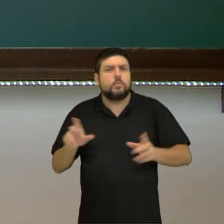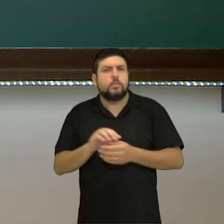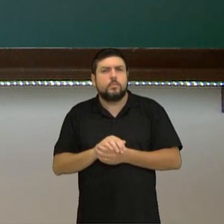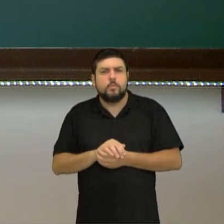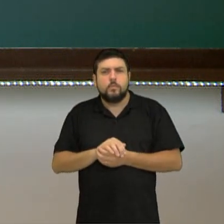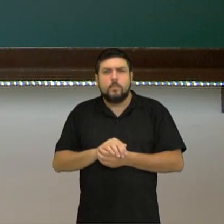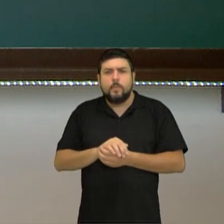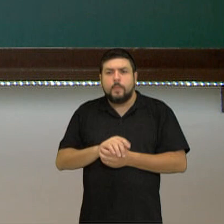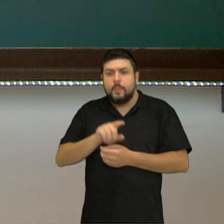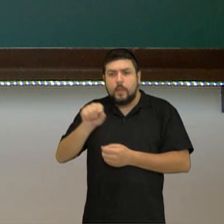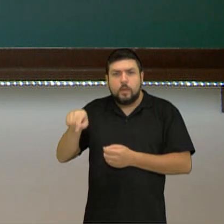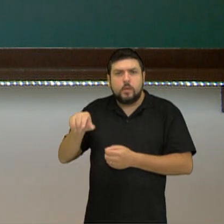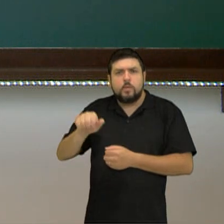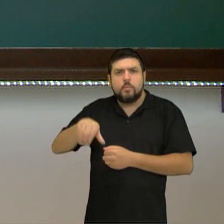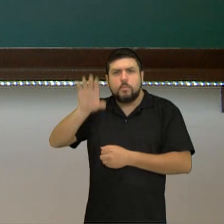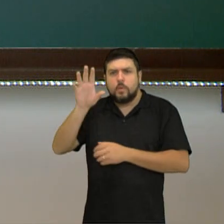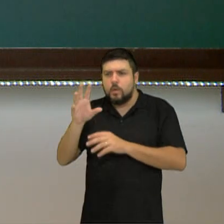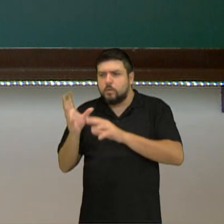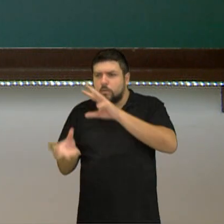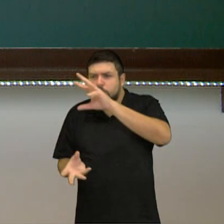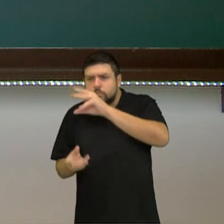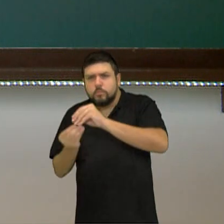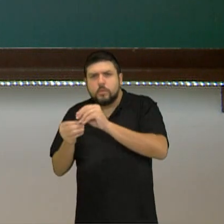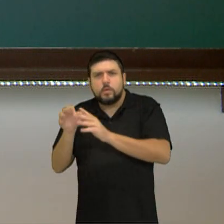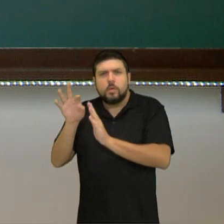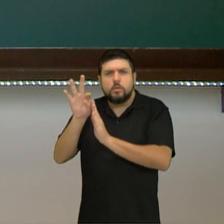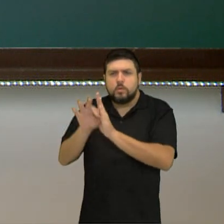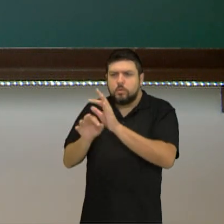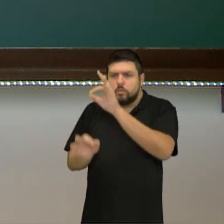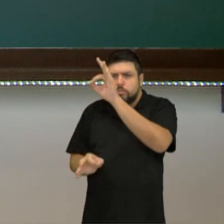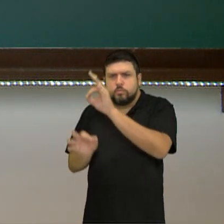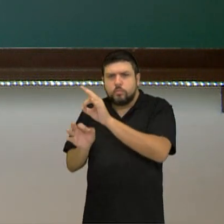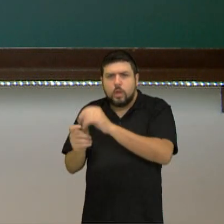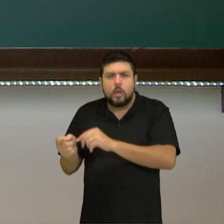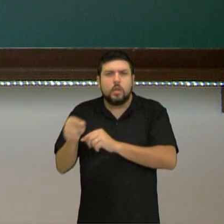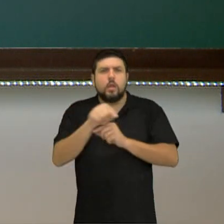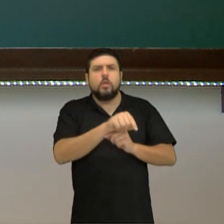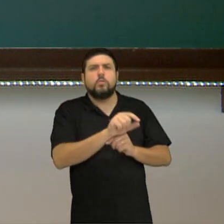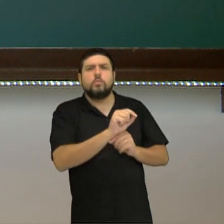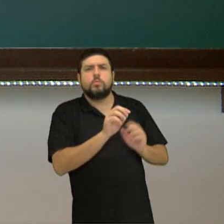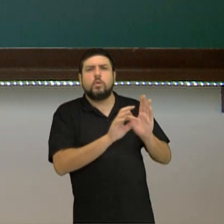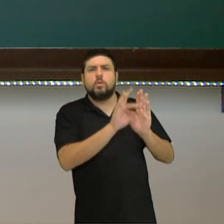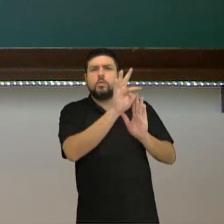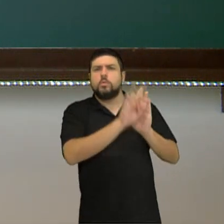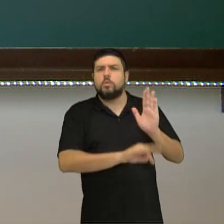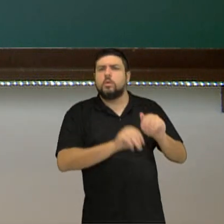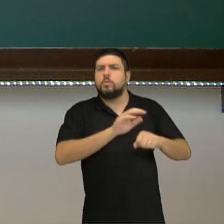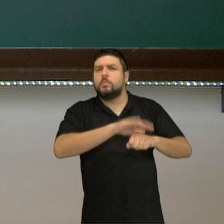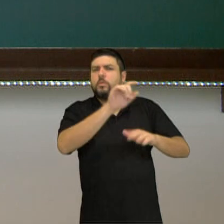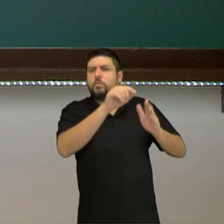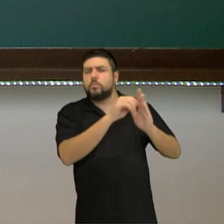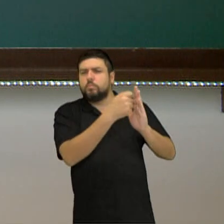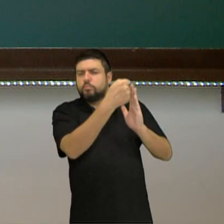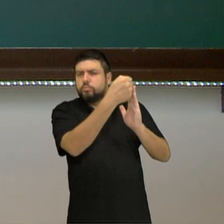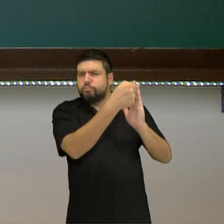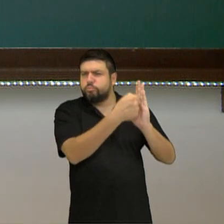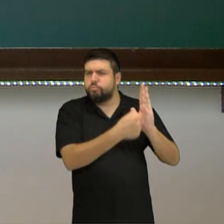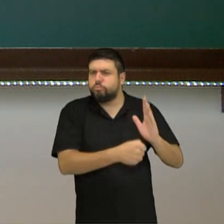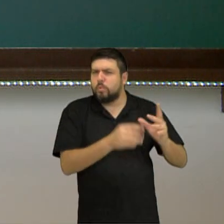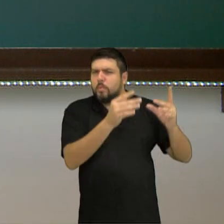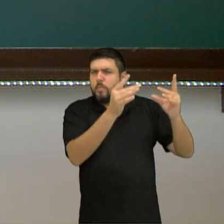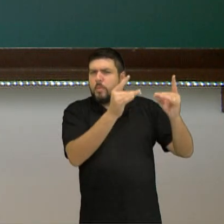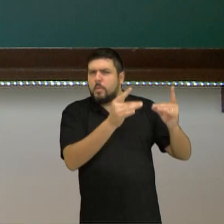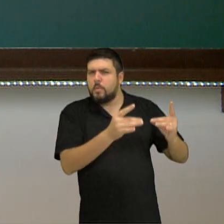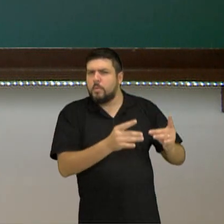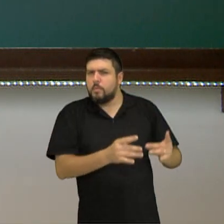linguagem mais objetiva, com textos mais curtos, e outra com textos mais elaborados, com uma linguagem mais clara